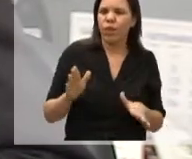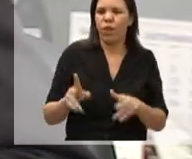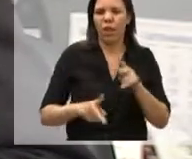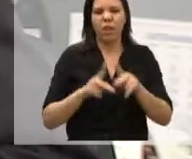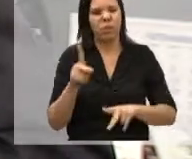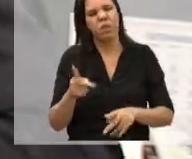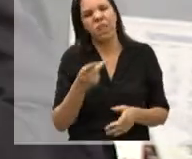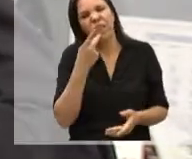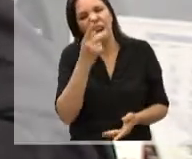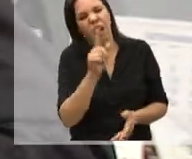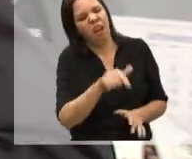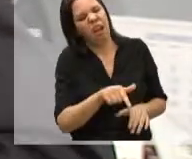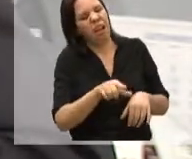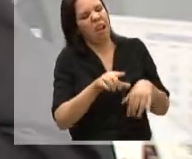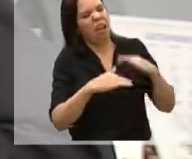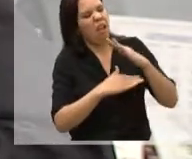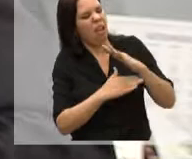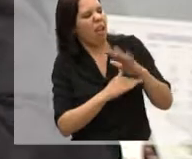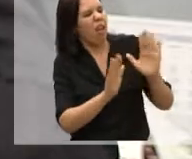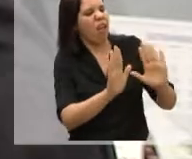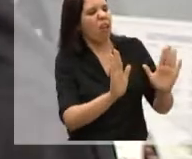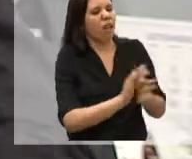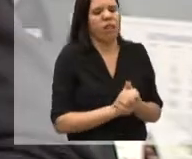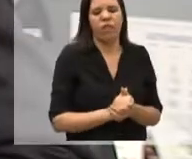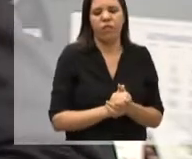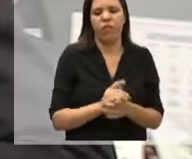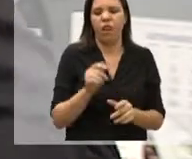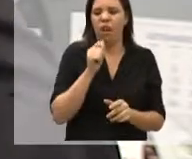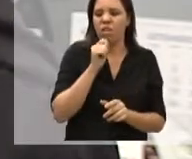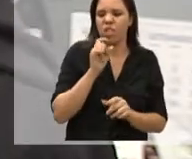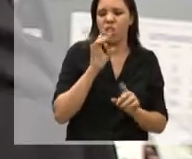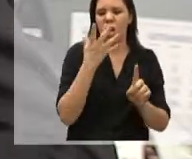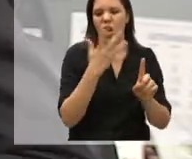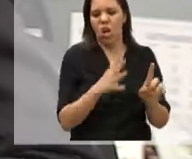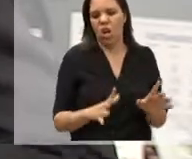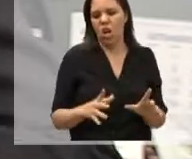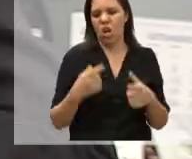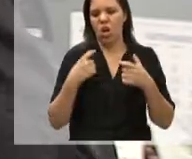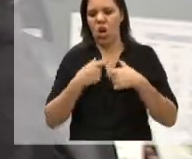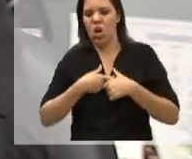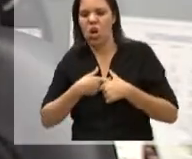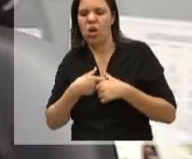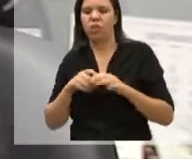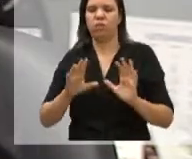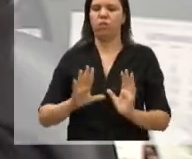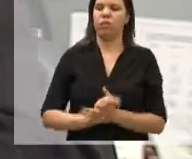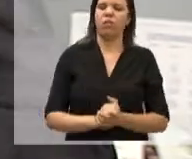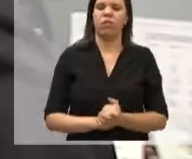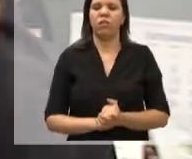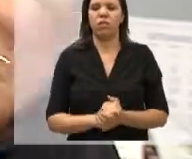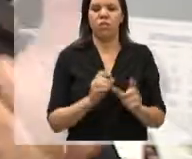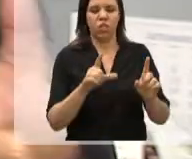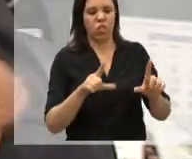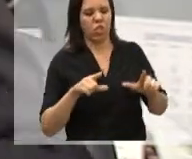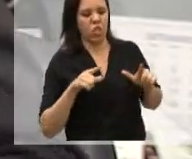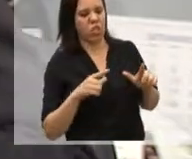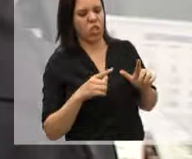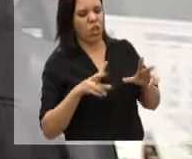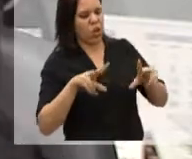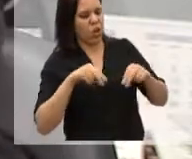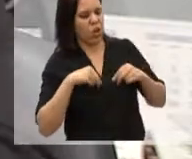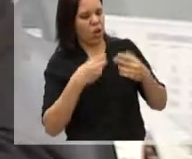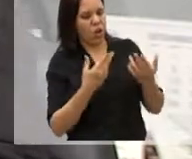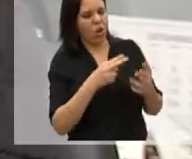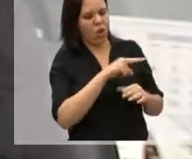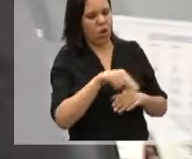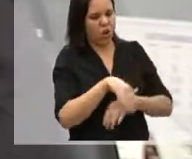pessoas dizem assim, mas o Poder Legislativo ele faz condecorações, ele entrega medalhas, ele faz diplomas de honra ao mérito, tal, dá